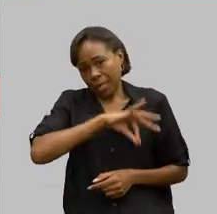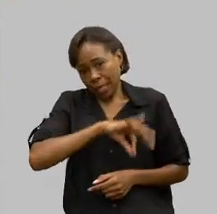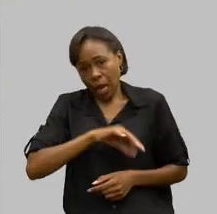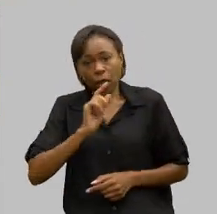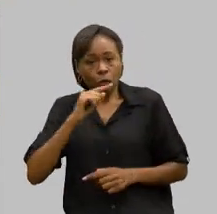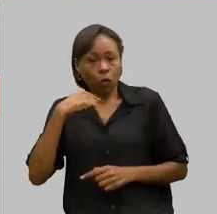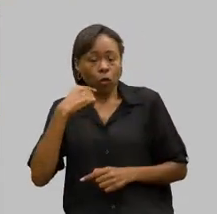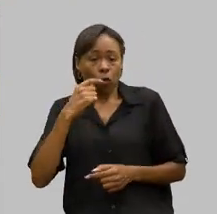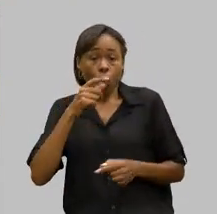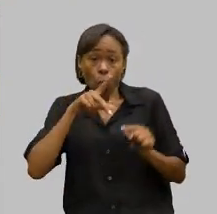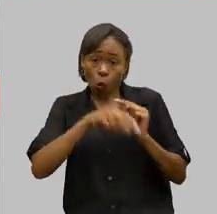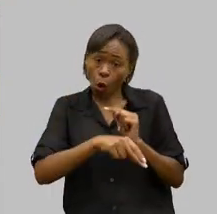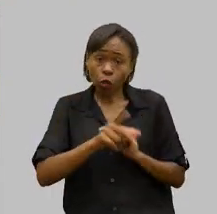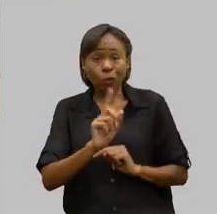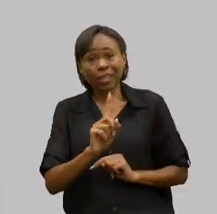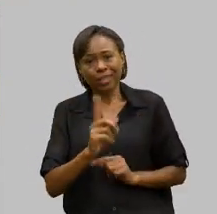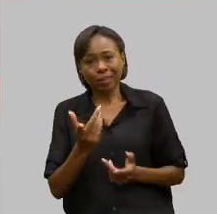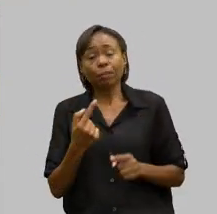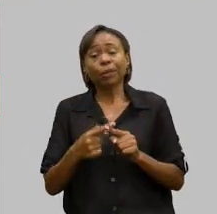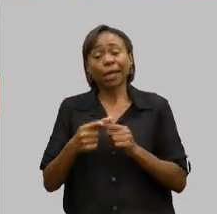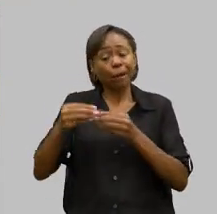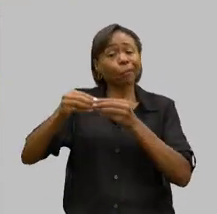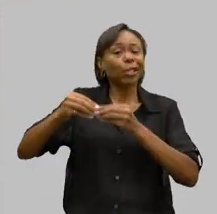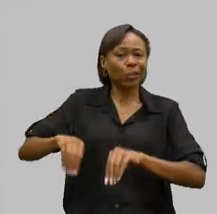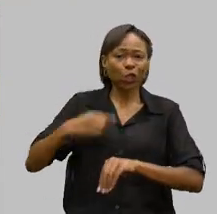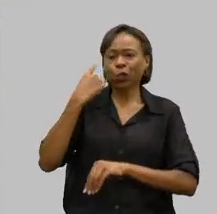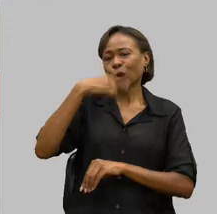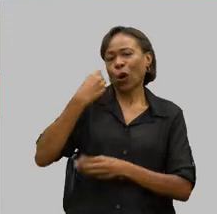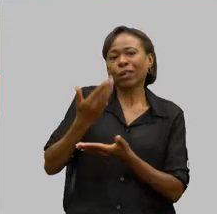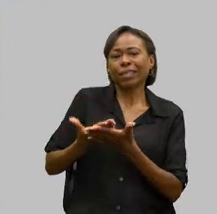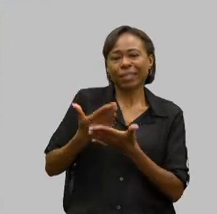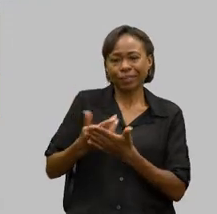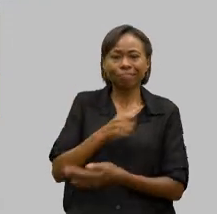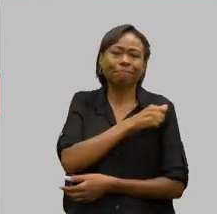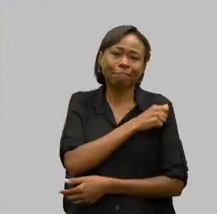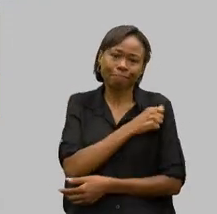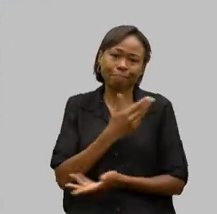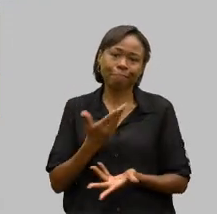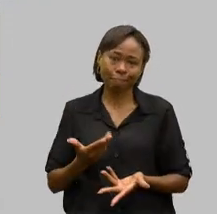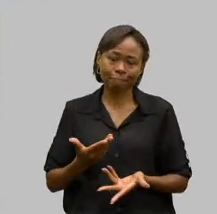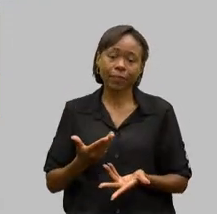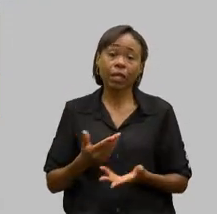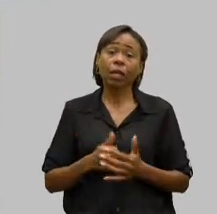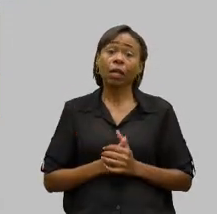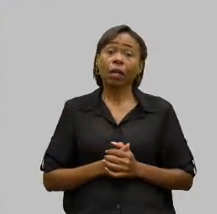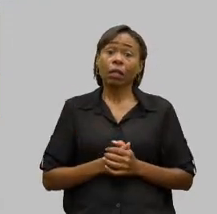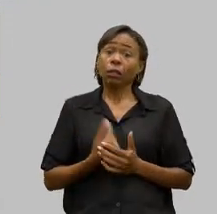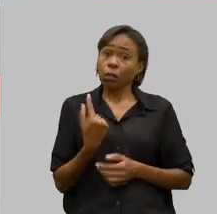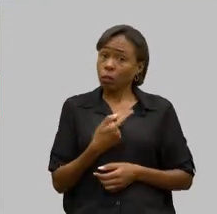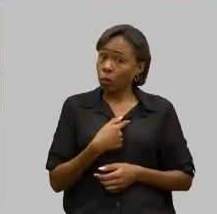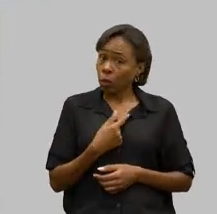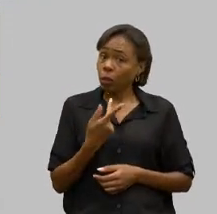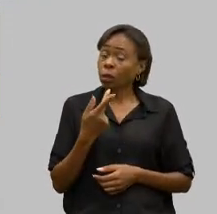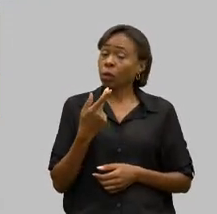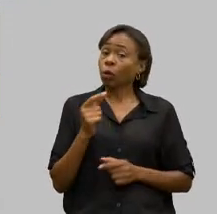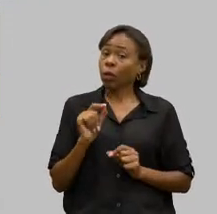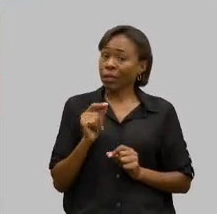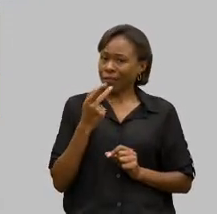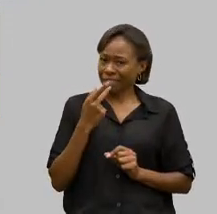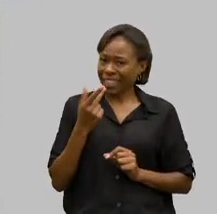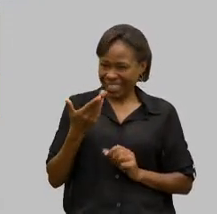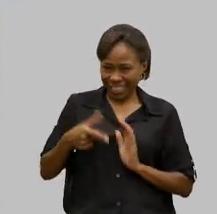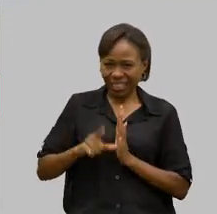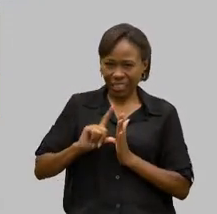irreparável. Até colocamos à disposição para continuar conversando. Eu, no início da apresentação, coloquei, só nesse ano, já